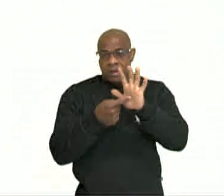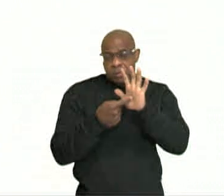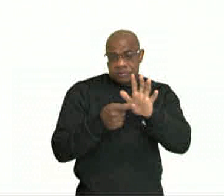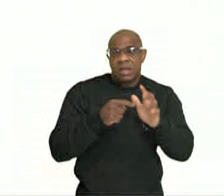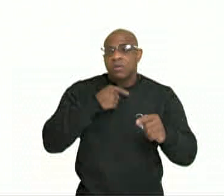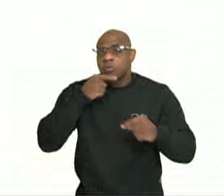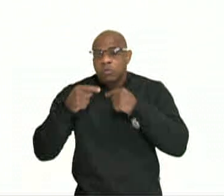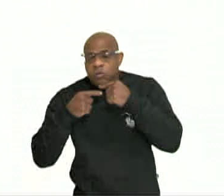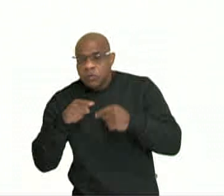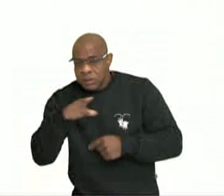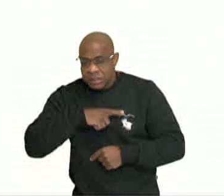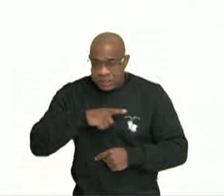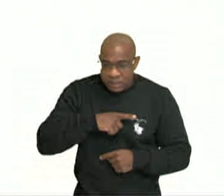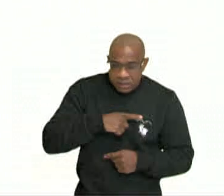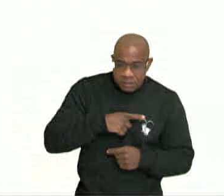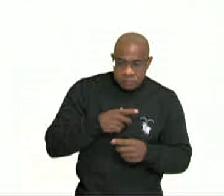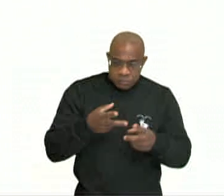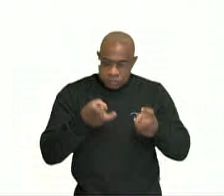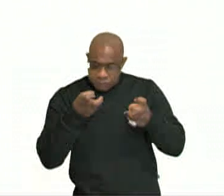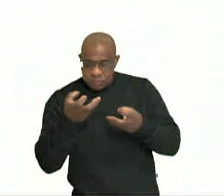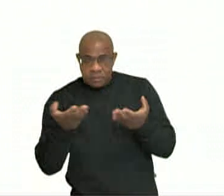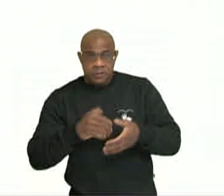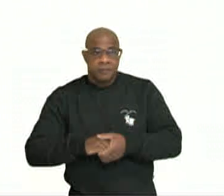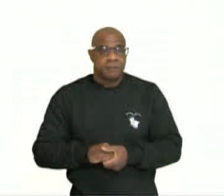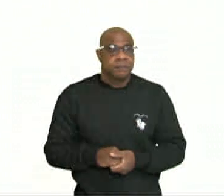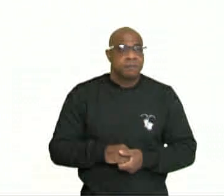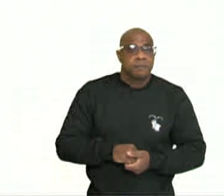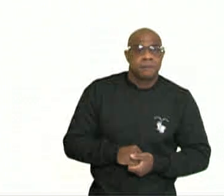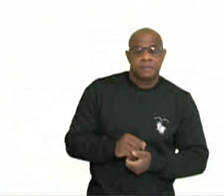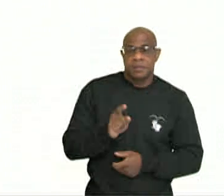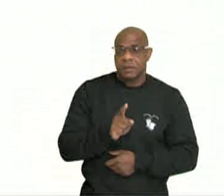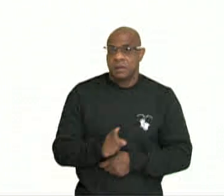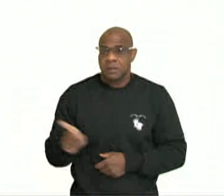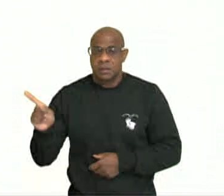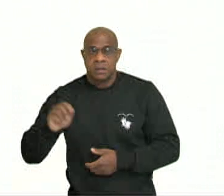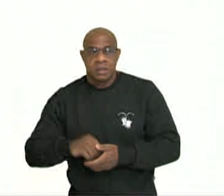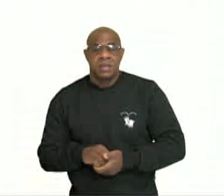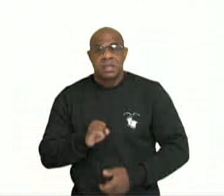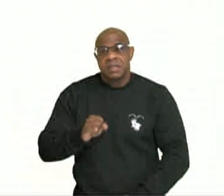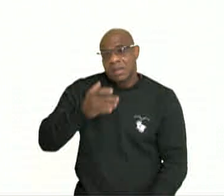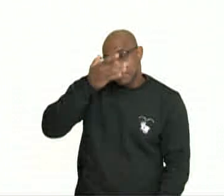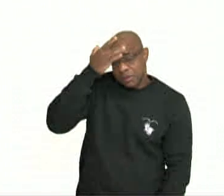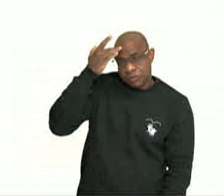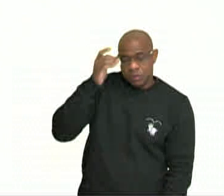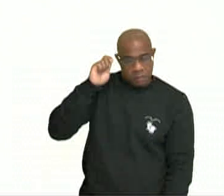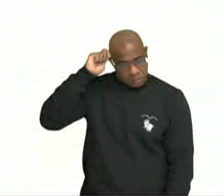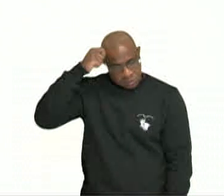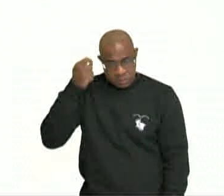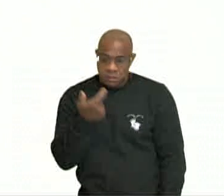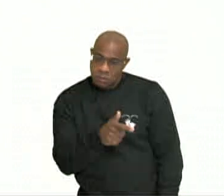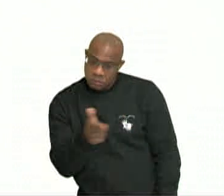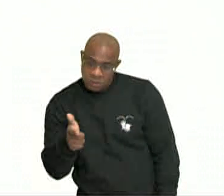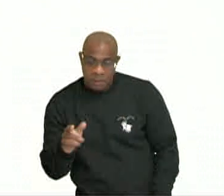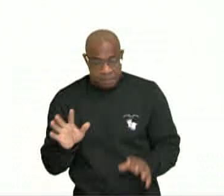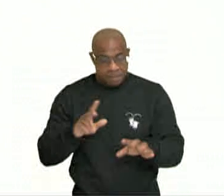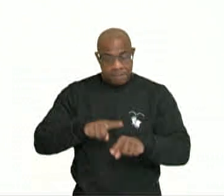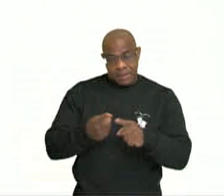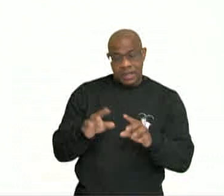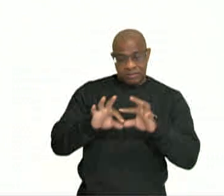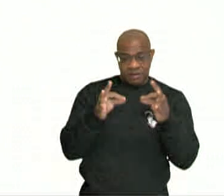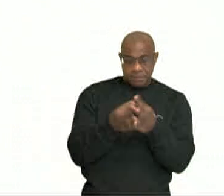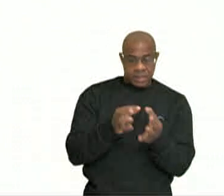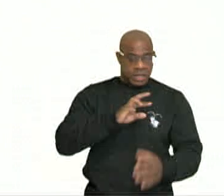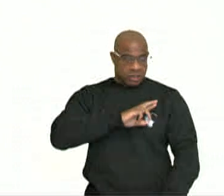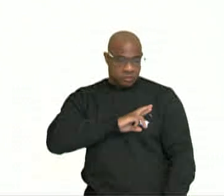dúvidas. Usar turbantes e dreads são apropriações? Se a pessoa não é negra, mas a família, a